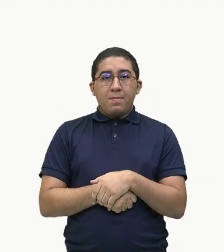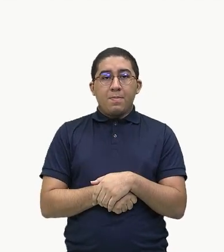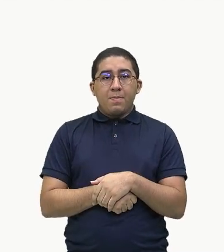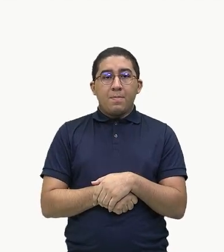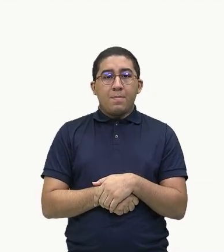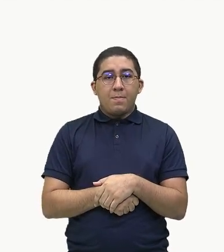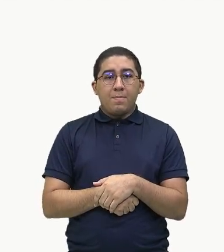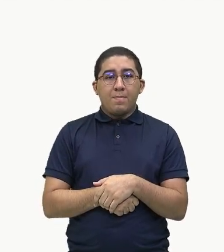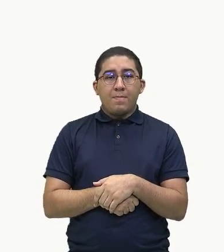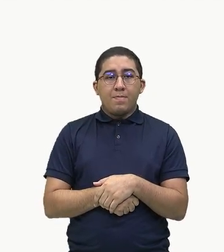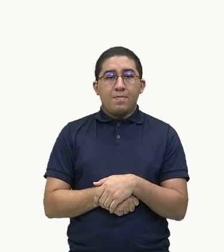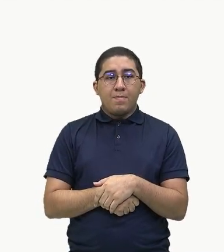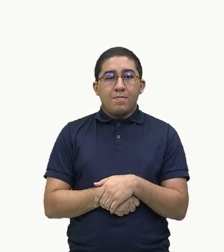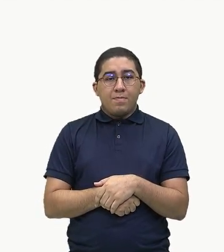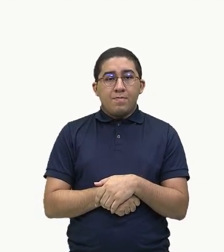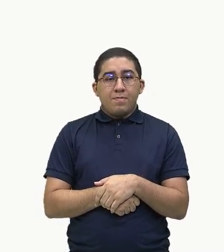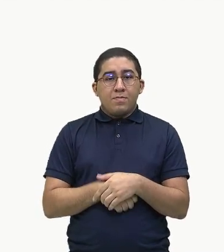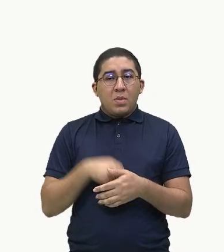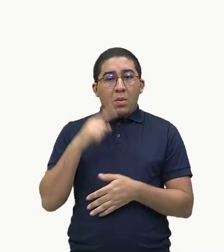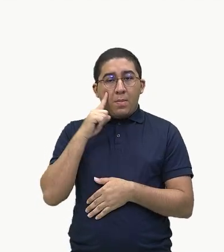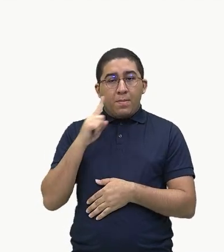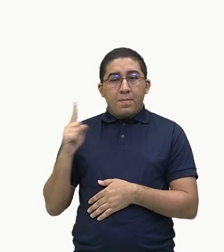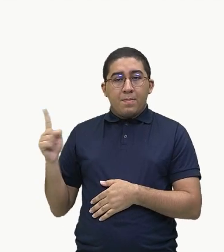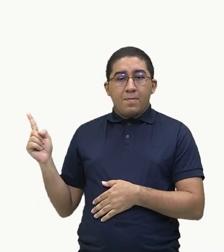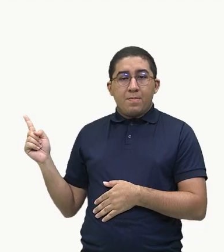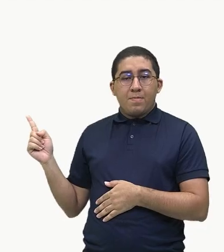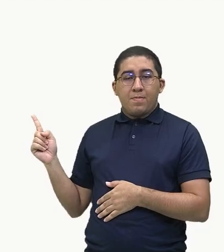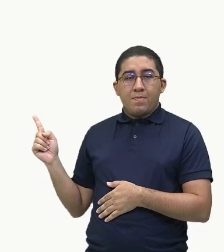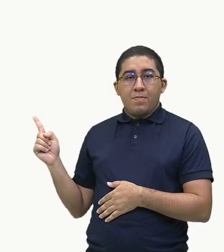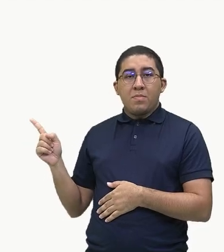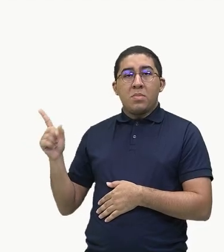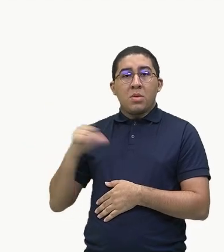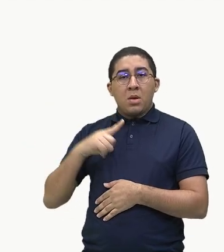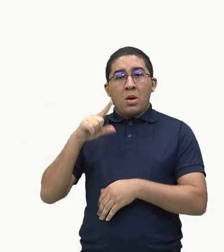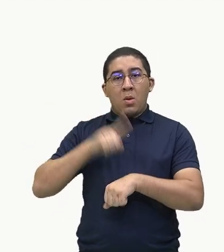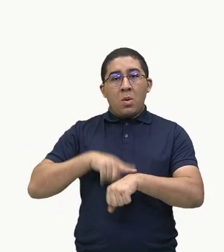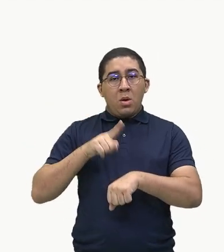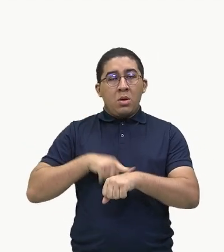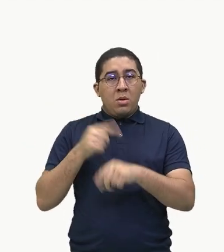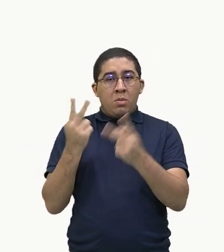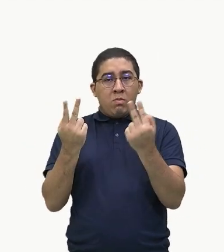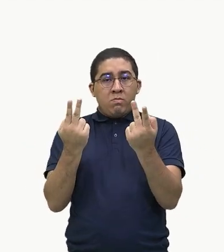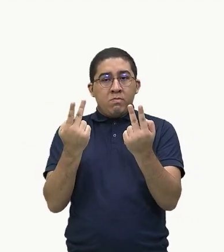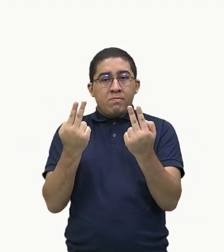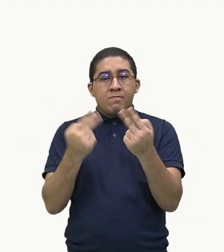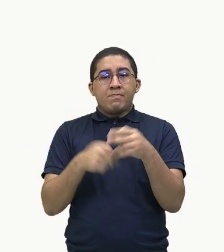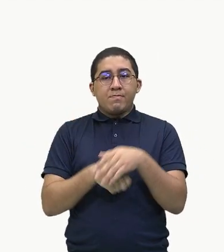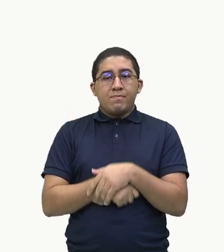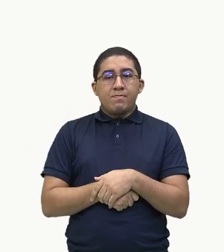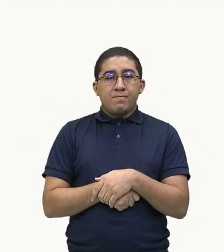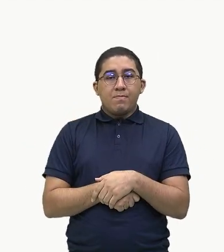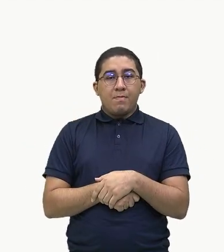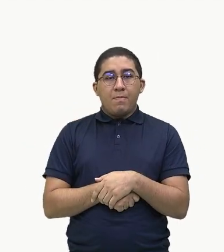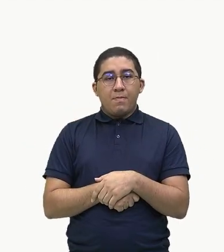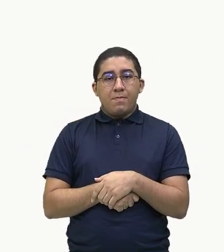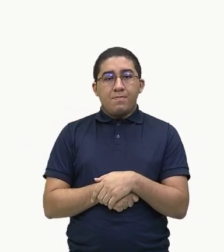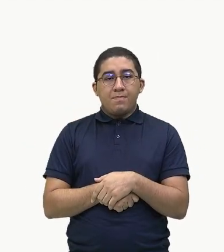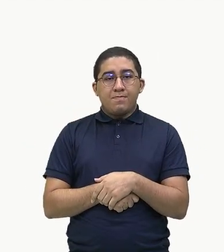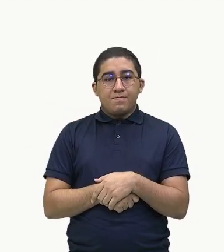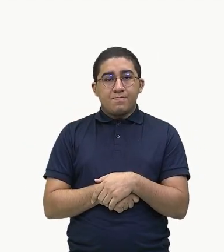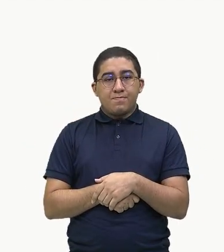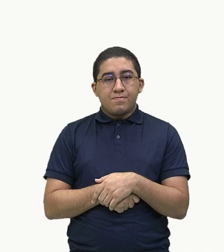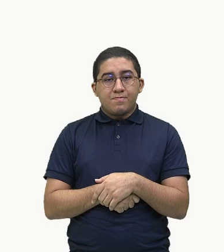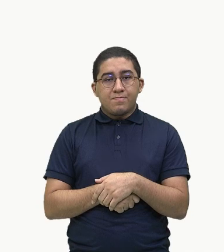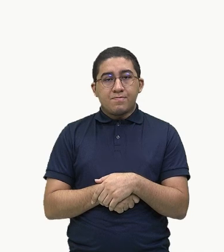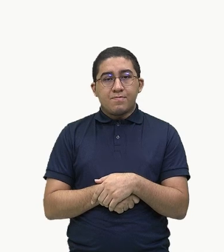os lugares que estão dentro de um mesmo fuso, eles têm a mesma hora. É o caso desses estados. Todos esses